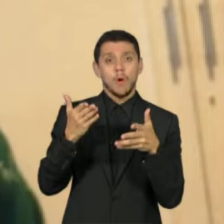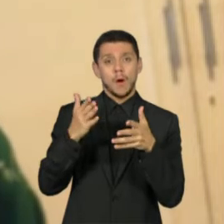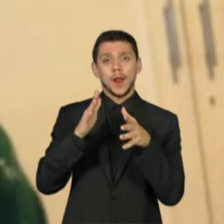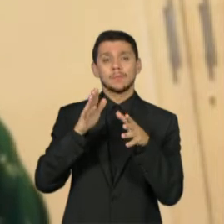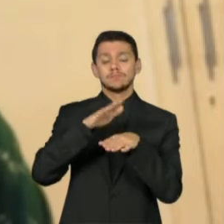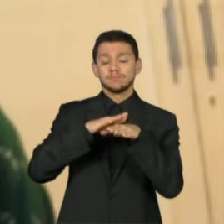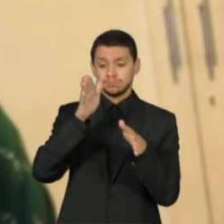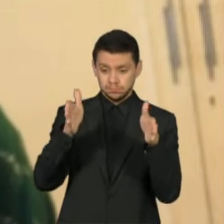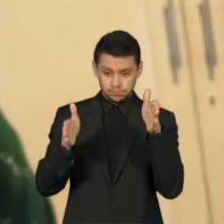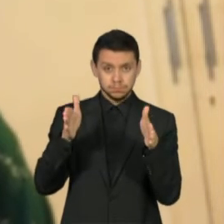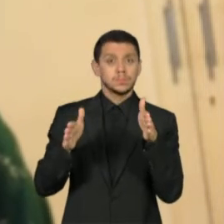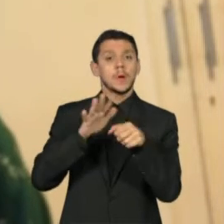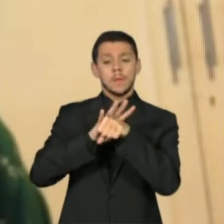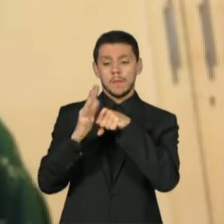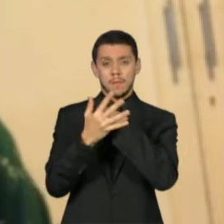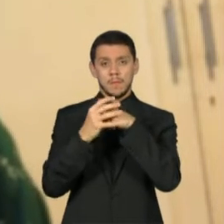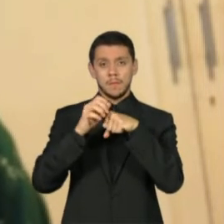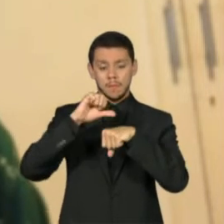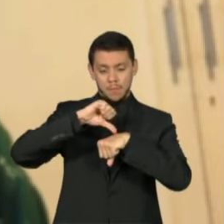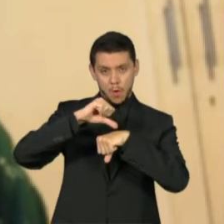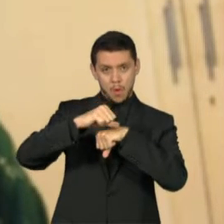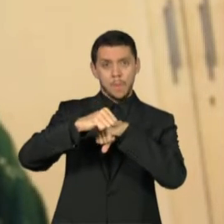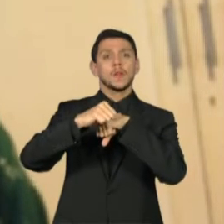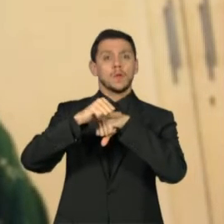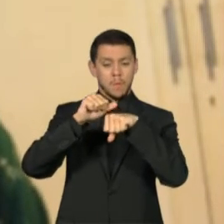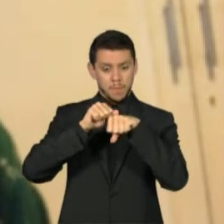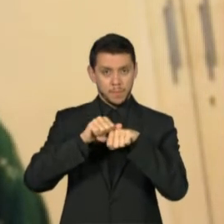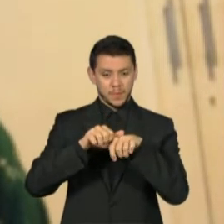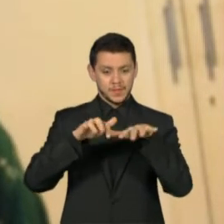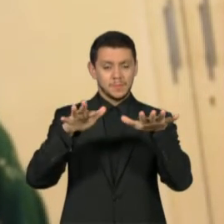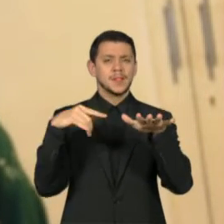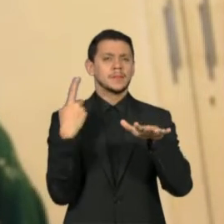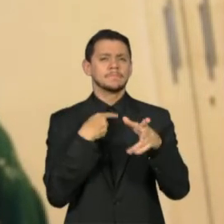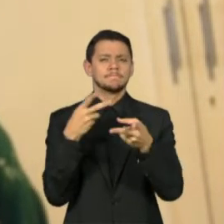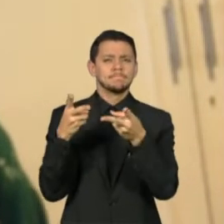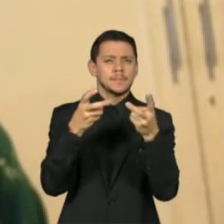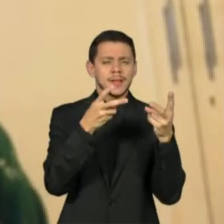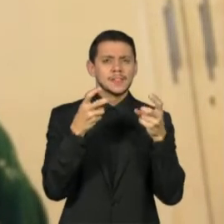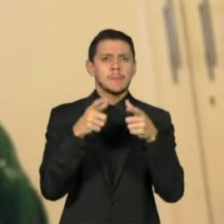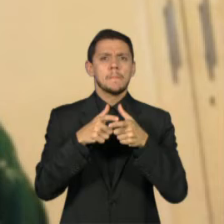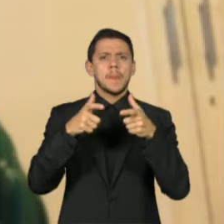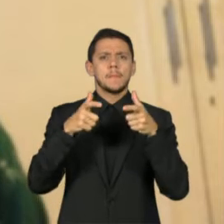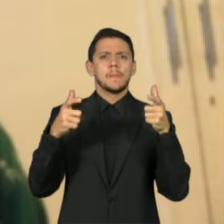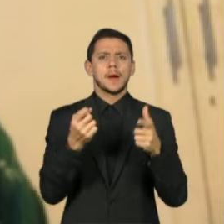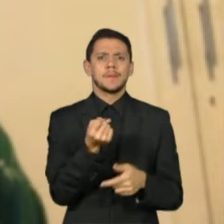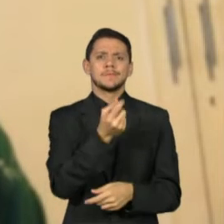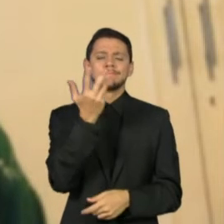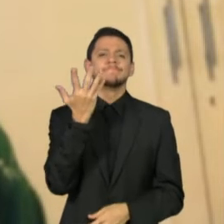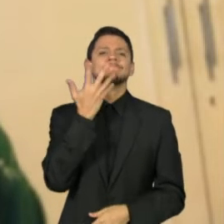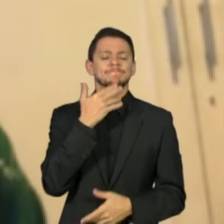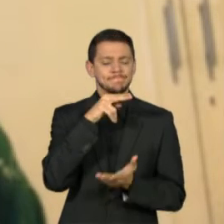Ômicron, nós estamos observando um aumento importante do número de crianças